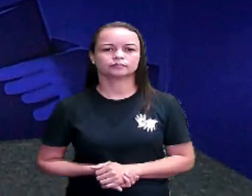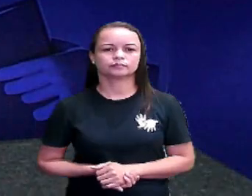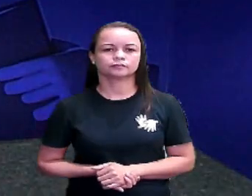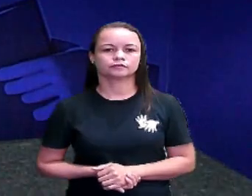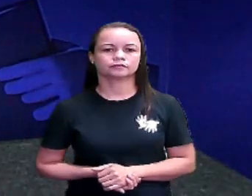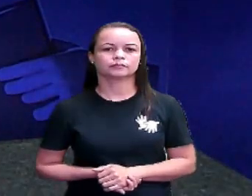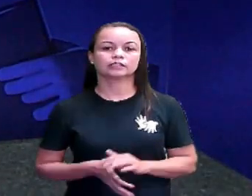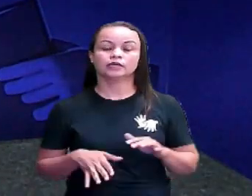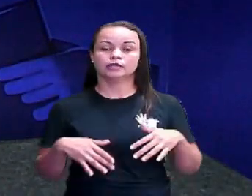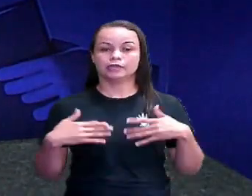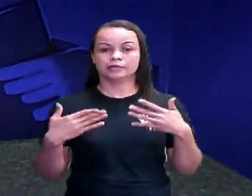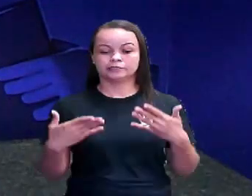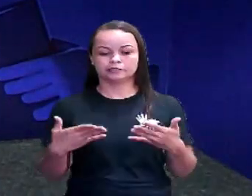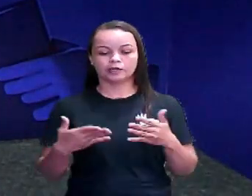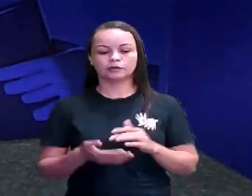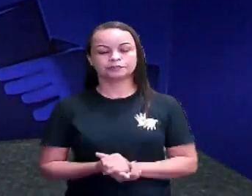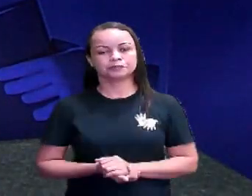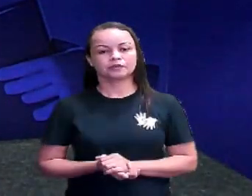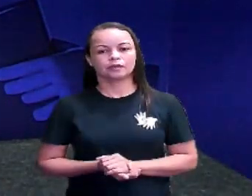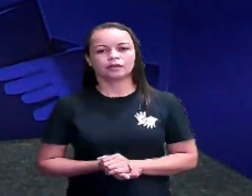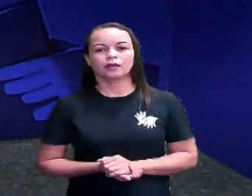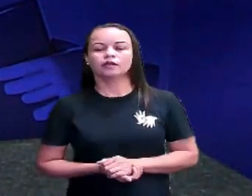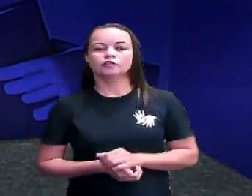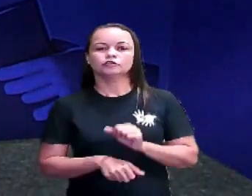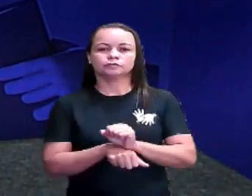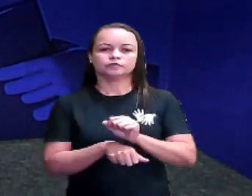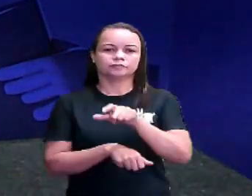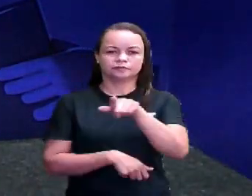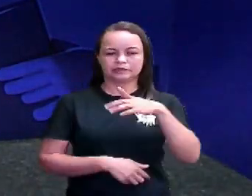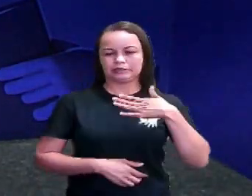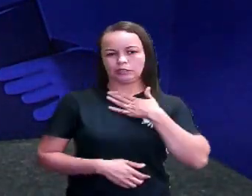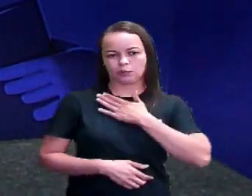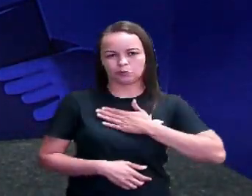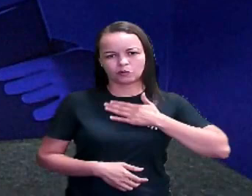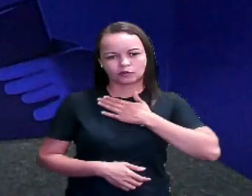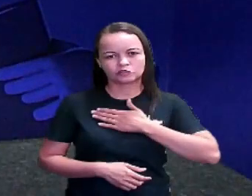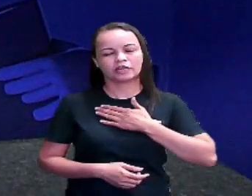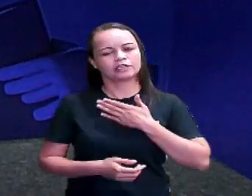Então, gente, é isso. Eu espero que vocês tenham gostado.